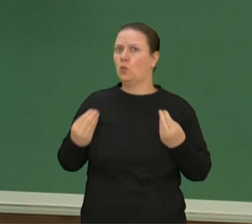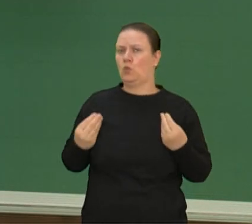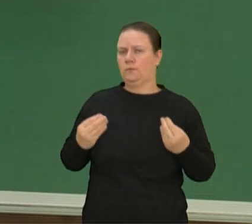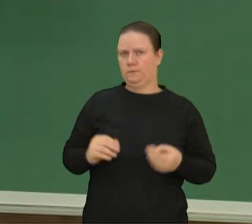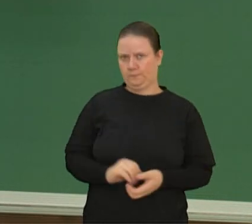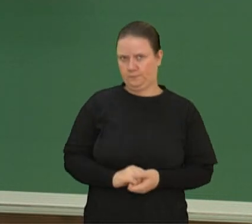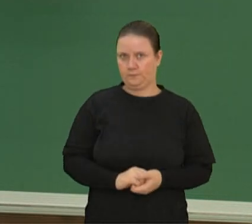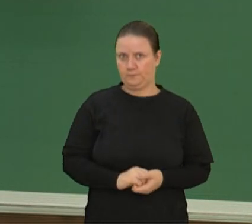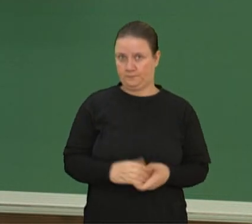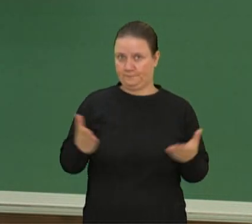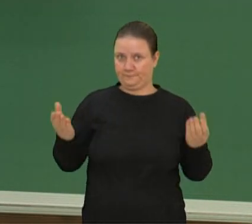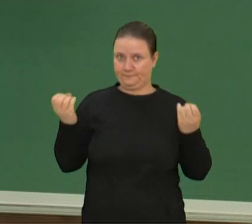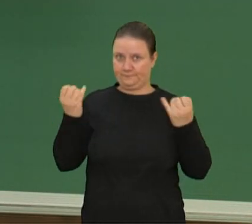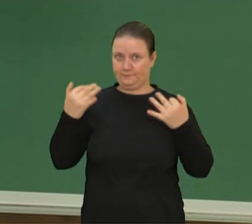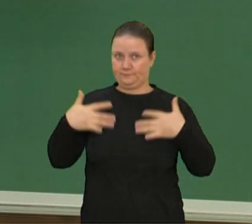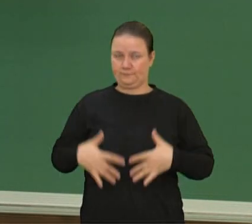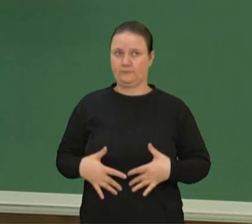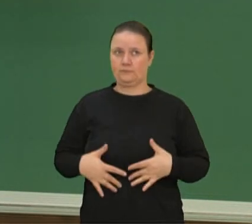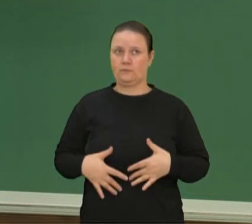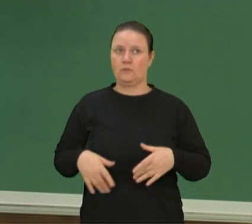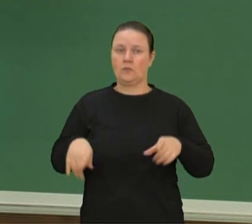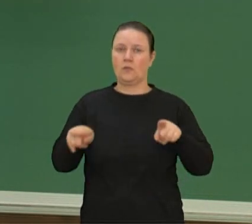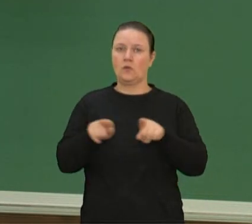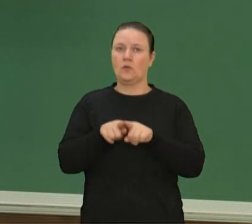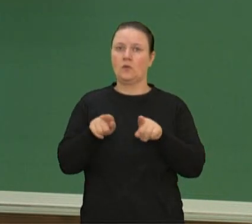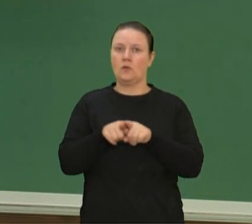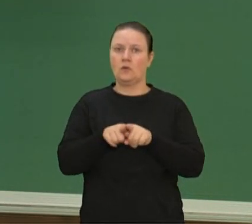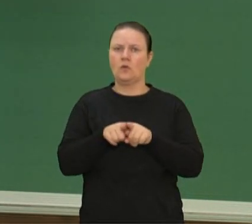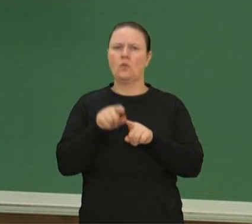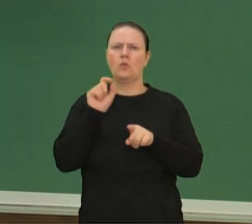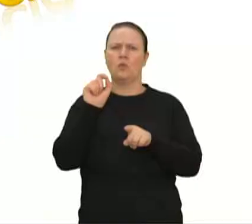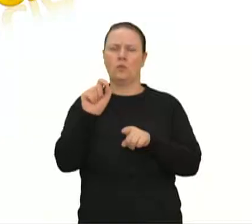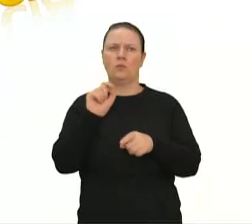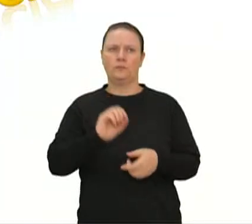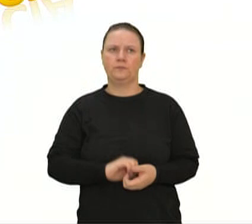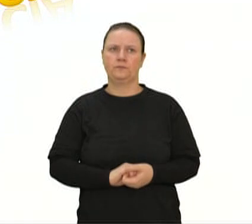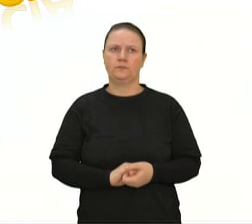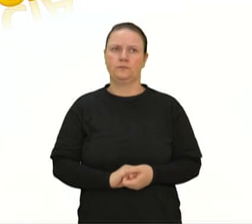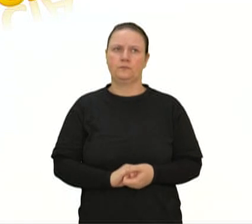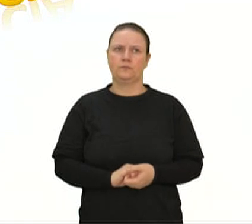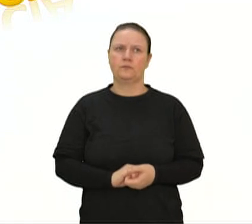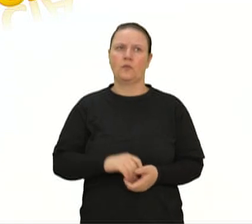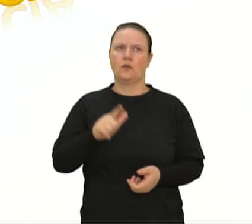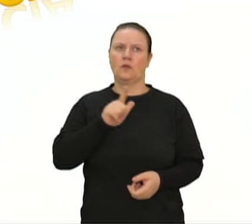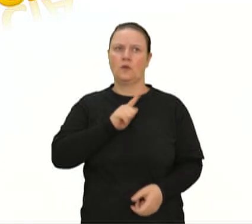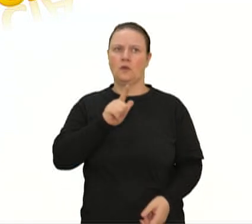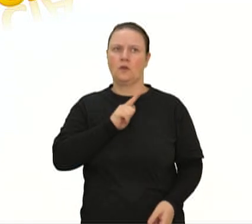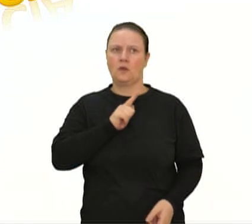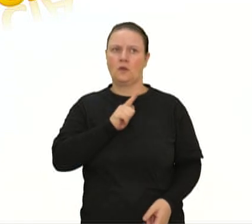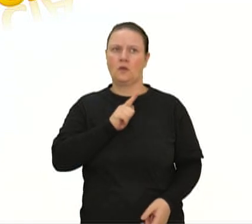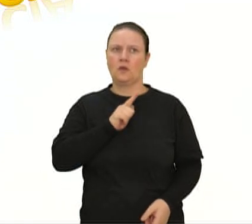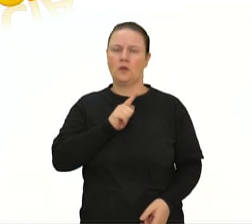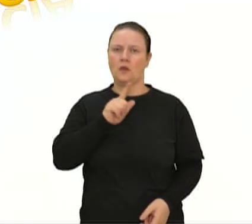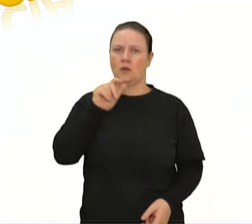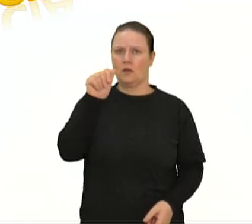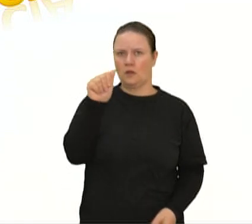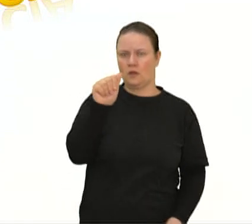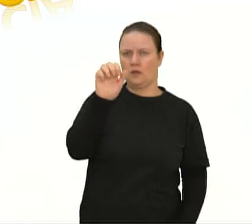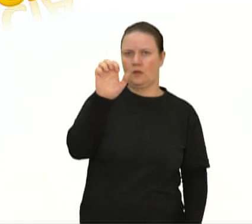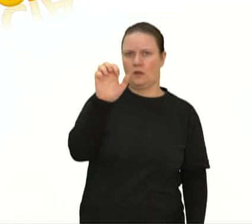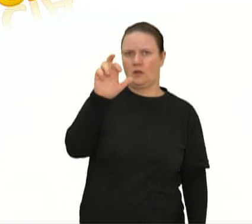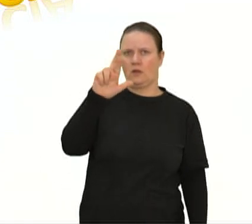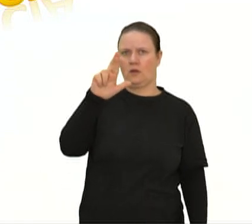que nós vamos conversar. Então, essa aptidão física ela tem alguns componentes. Composição corporal, resistência aeróbica e